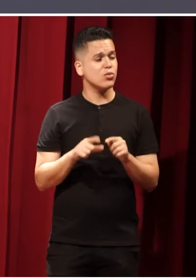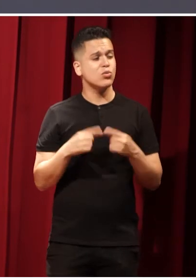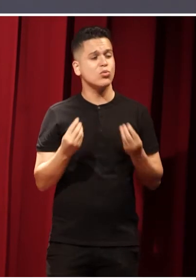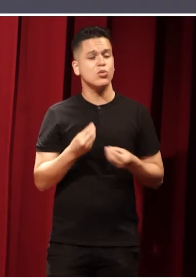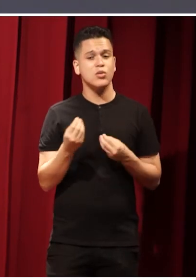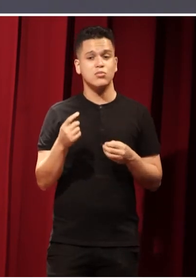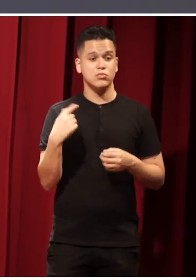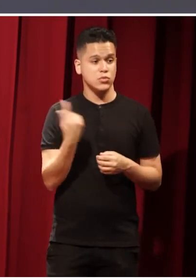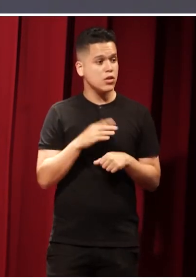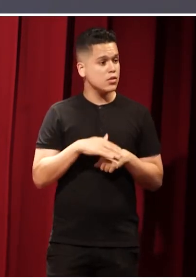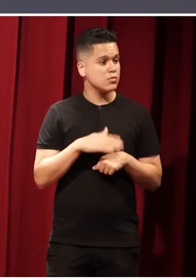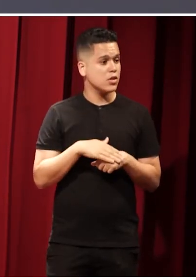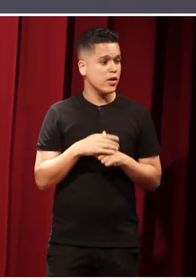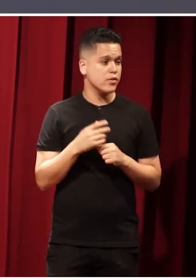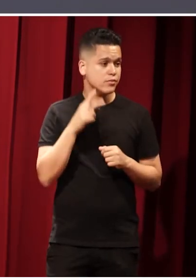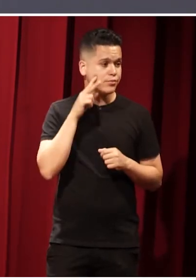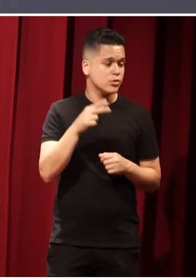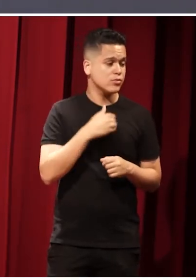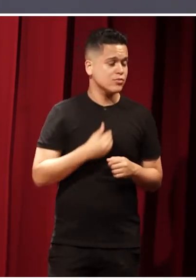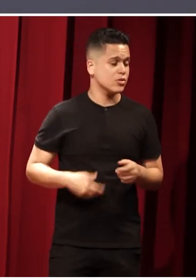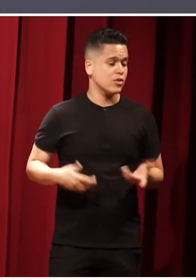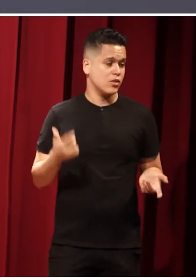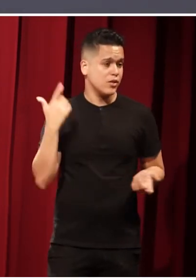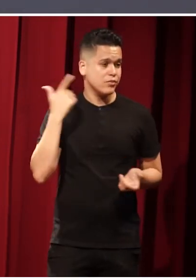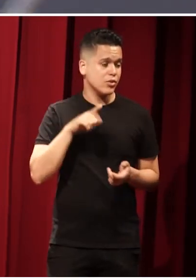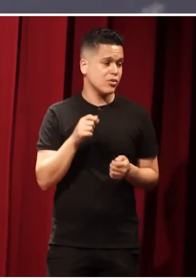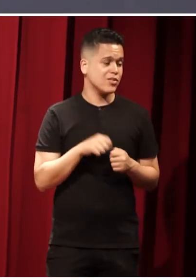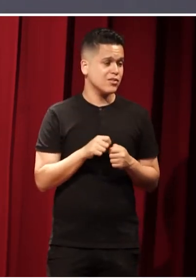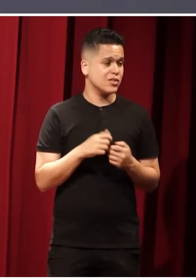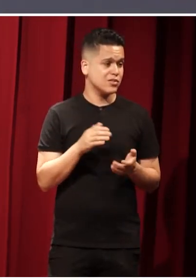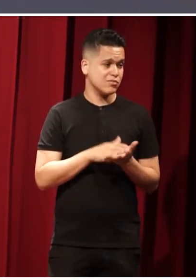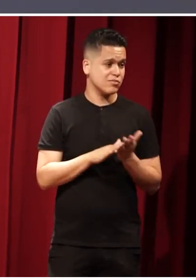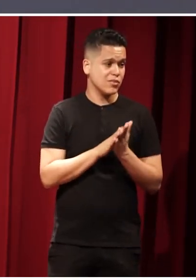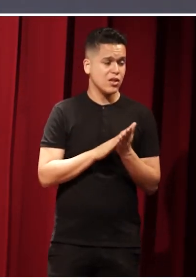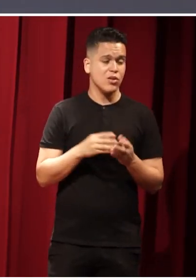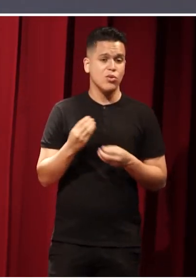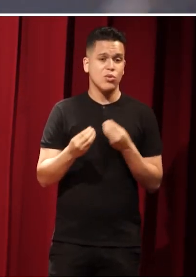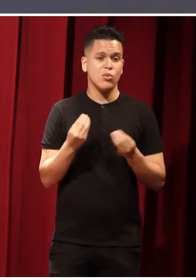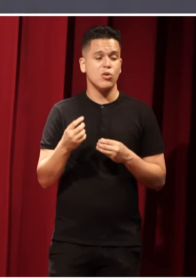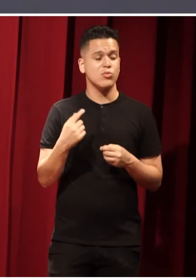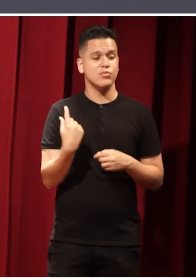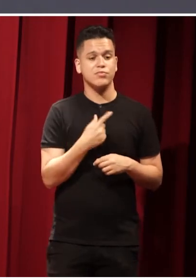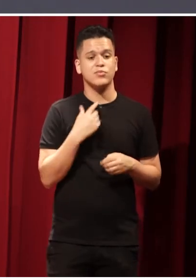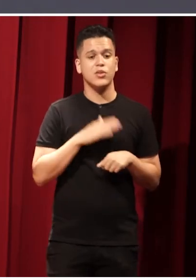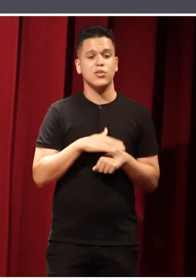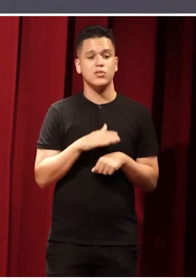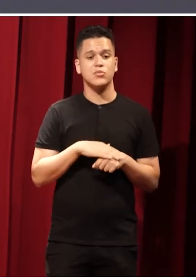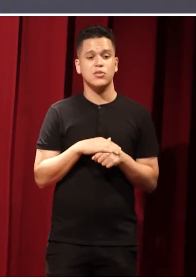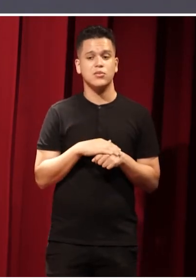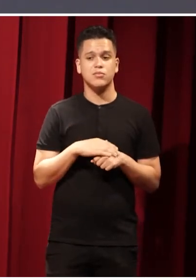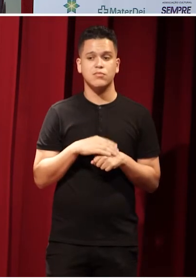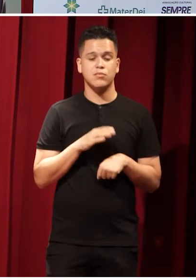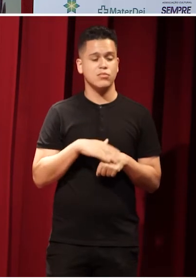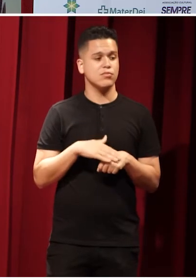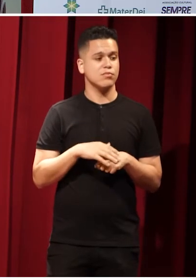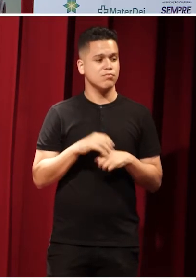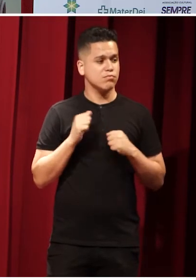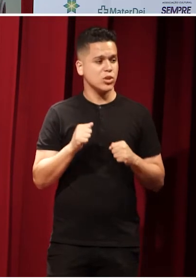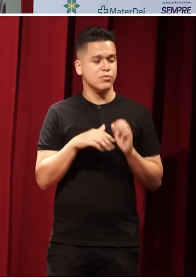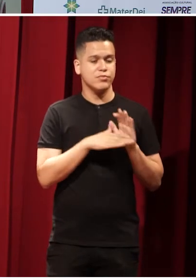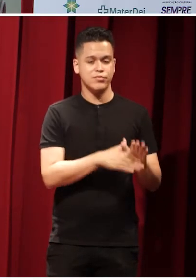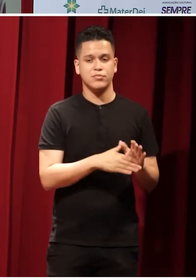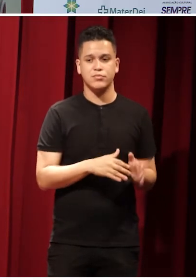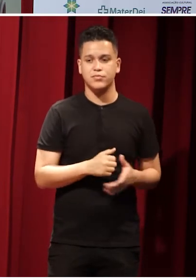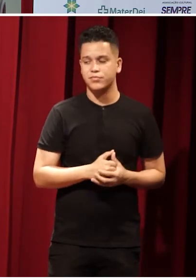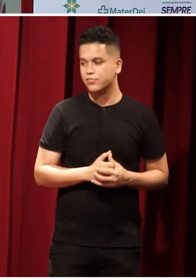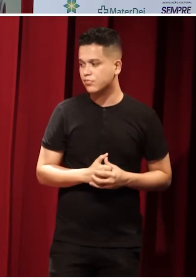civil... É uma pergunta muito... porque, de certa forma, eu estou desconsiderando o Estado, mas é porque o Estado não está cumprindo o papel dele. Mas, de certa